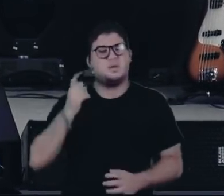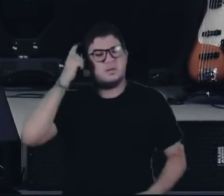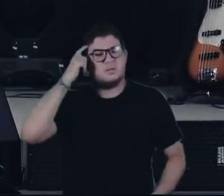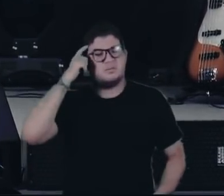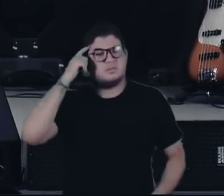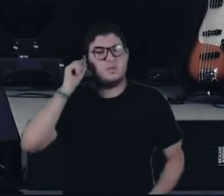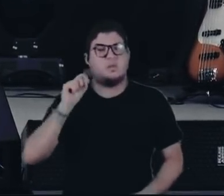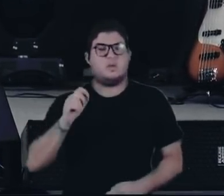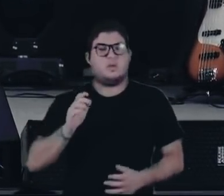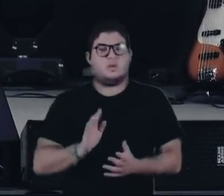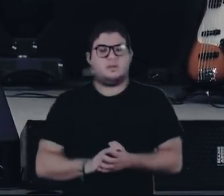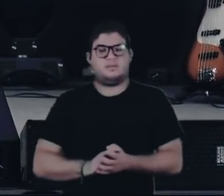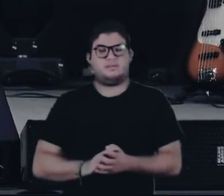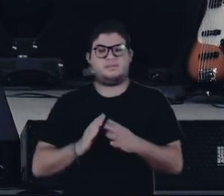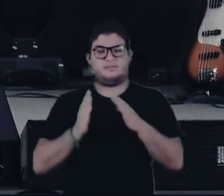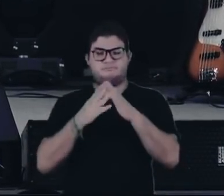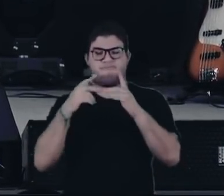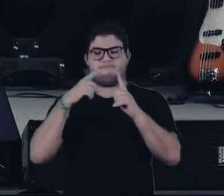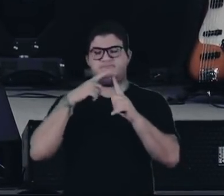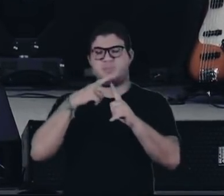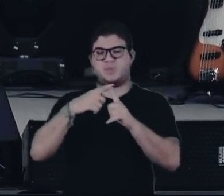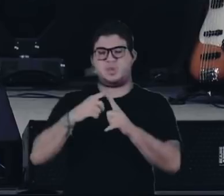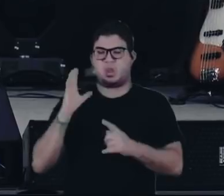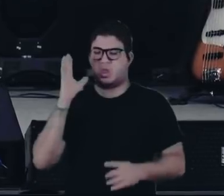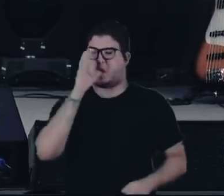Qual é a mentalidade? Igreja é fast food.